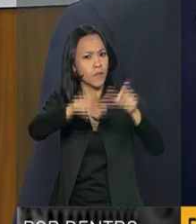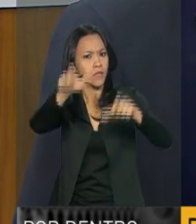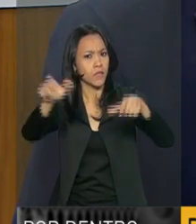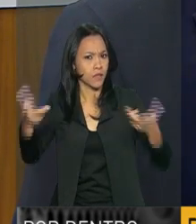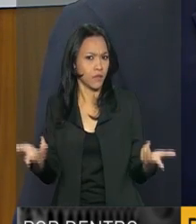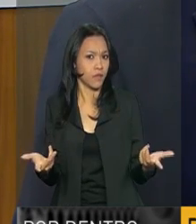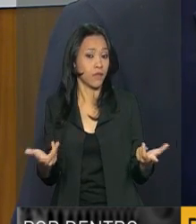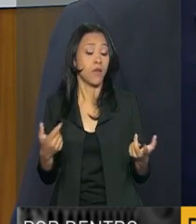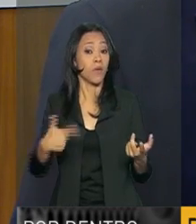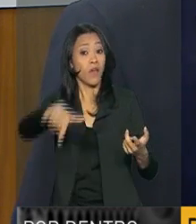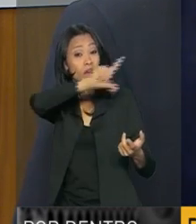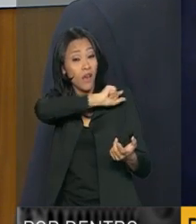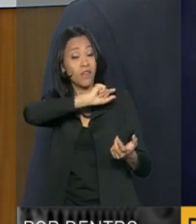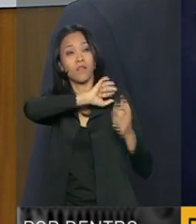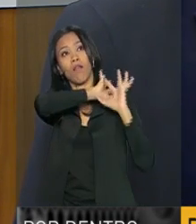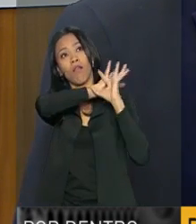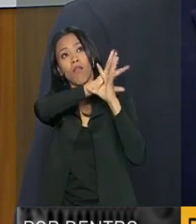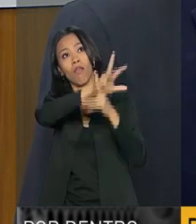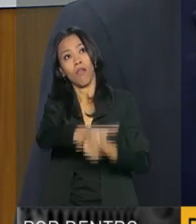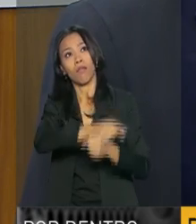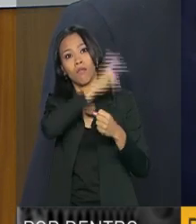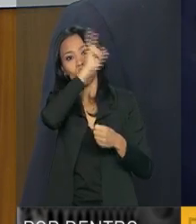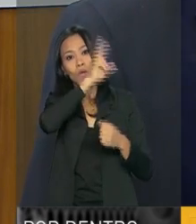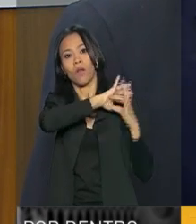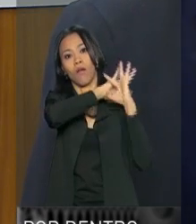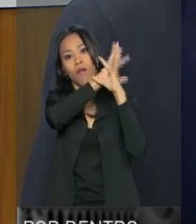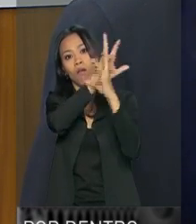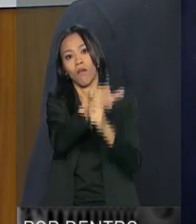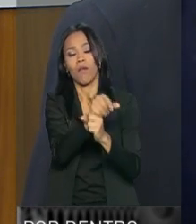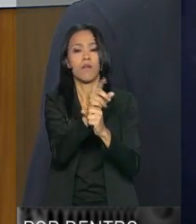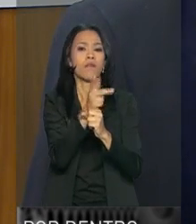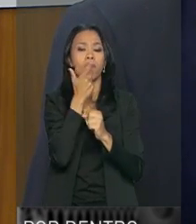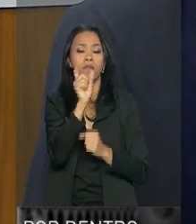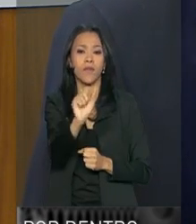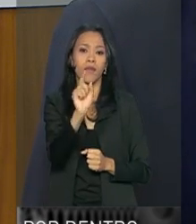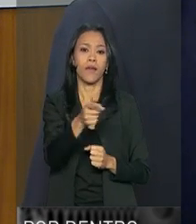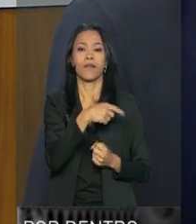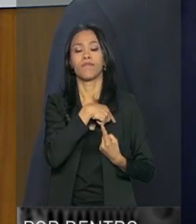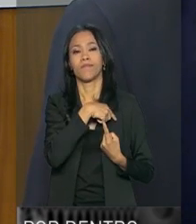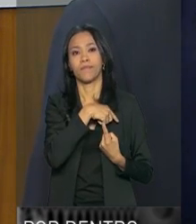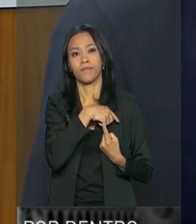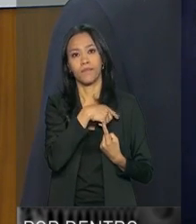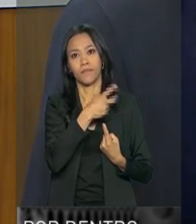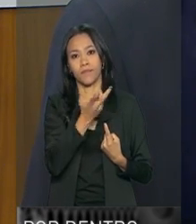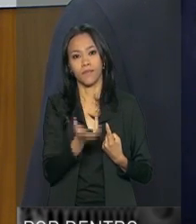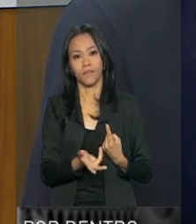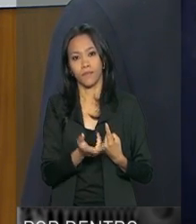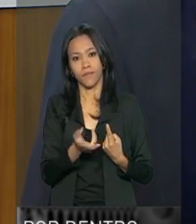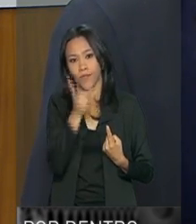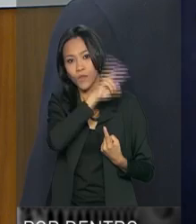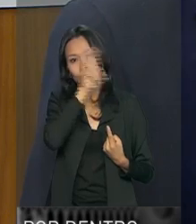do concurso era sempre uma um movimento digamos assim é contínuo é nem continuar assim é